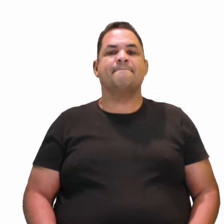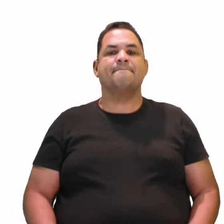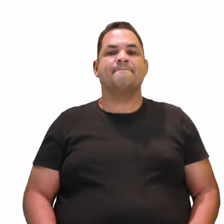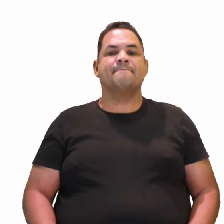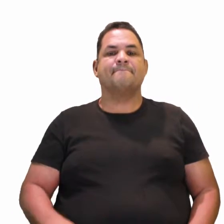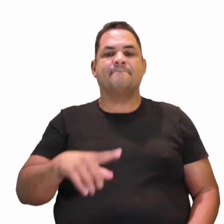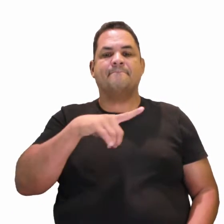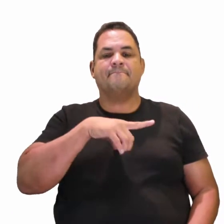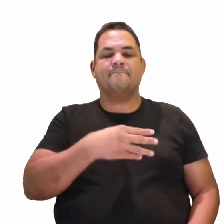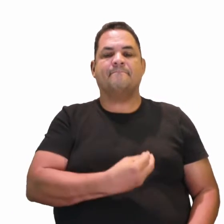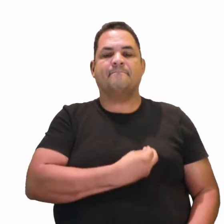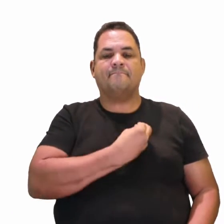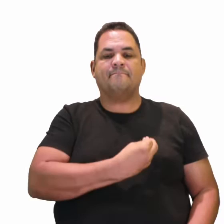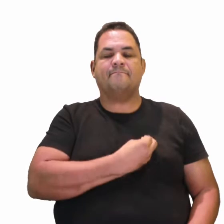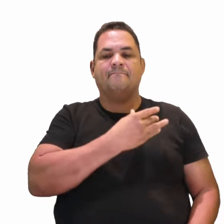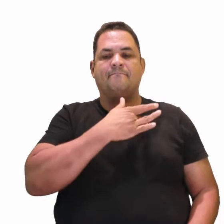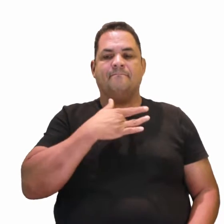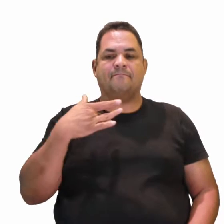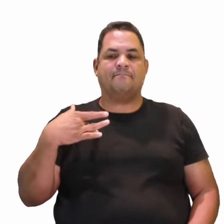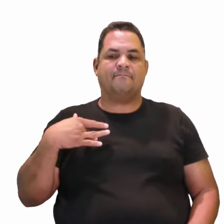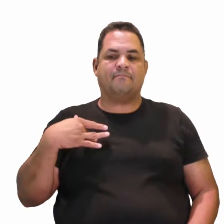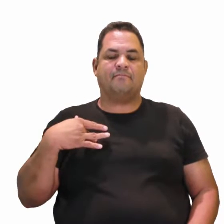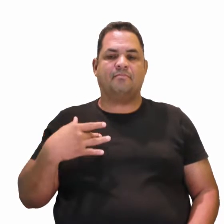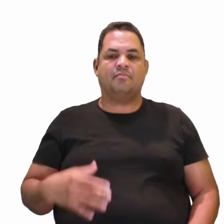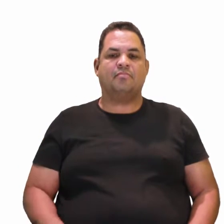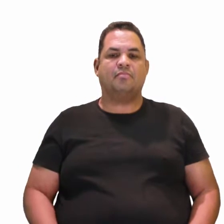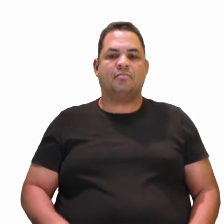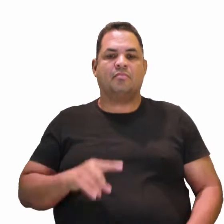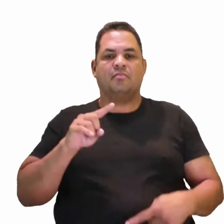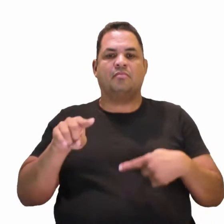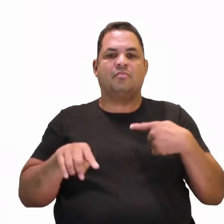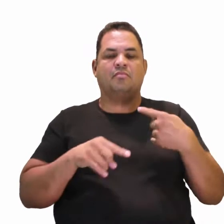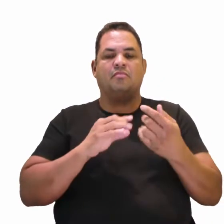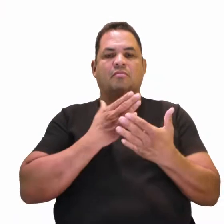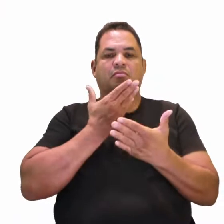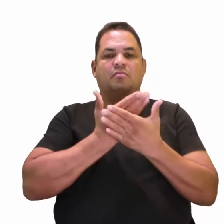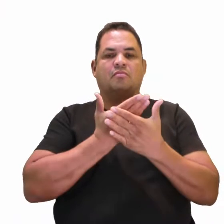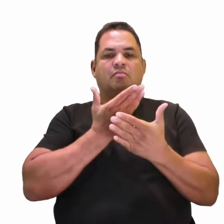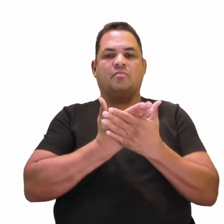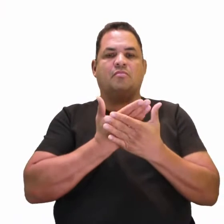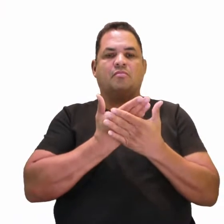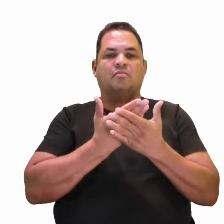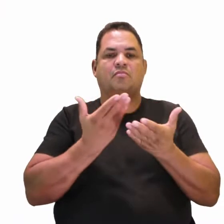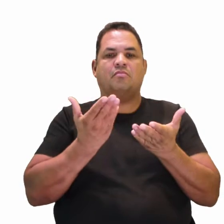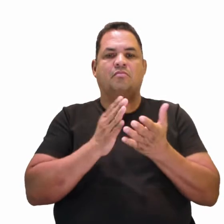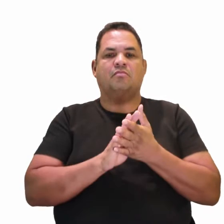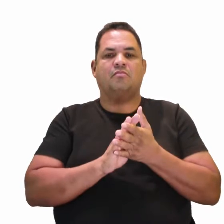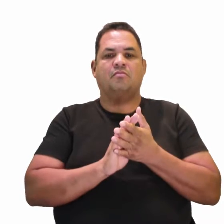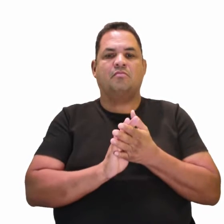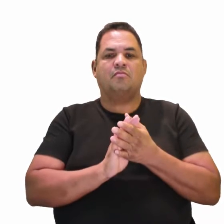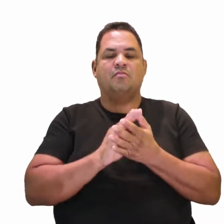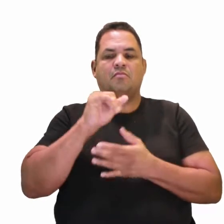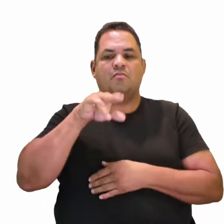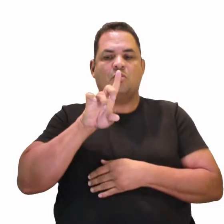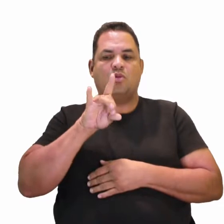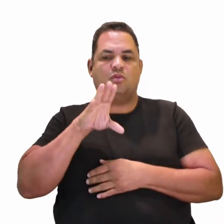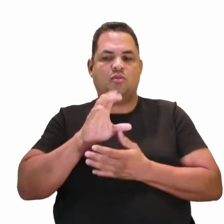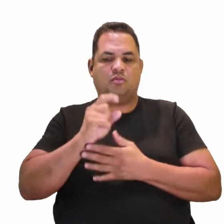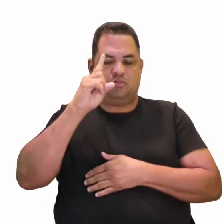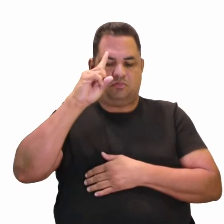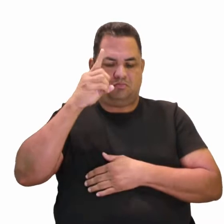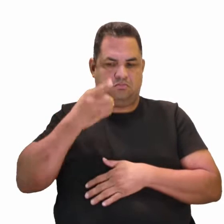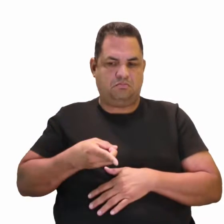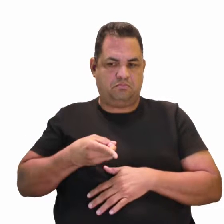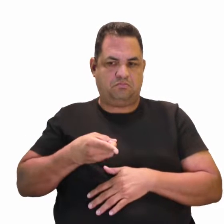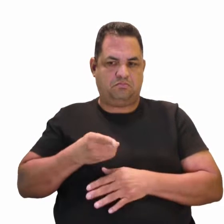tenha uma vida saudável. E o objeto de estudo foi o modo imperativo, que é usado